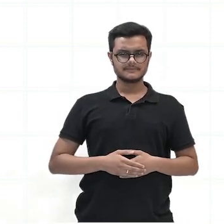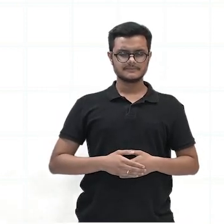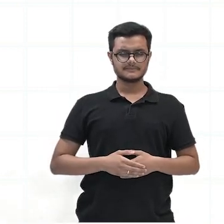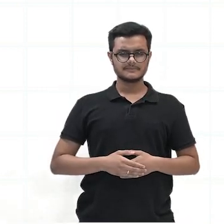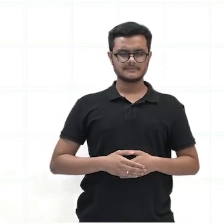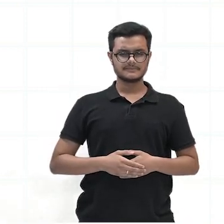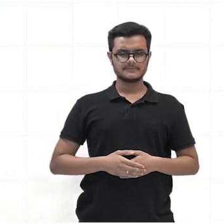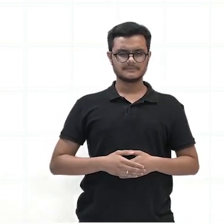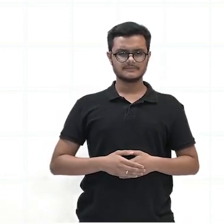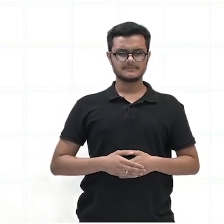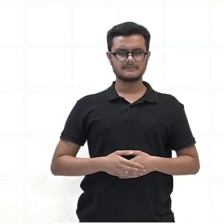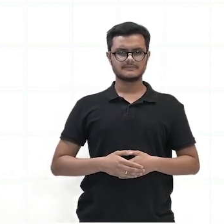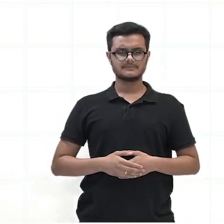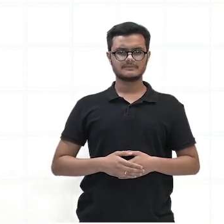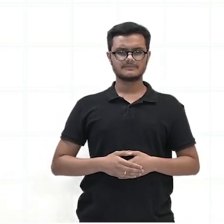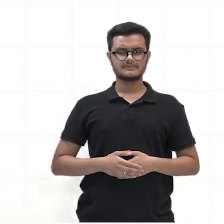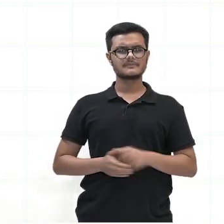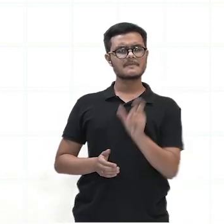Invented. Quem